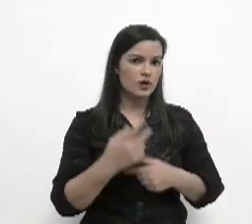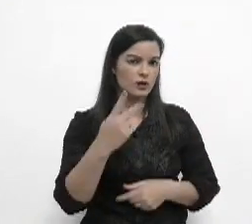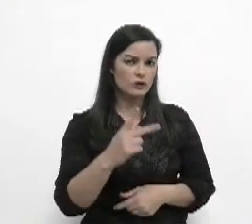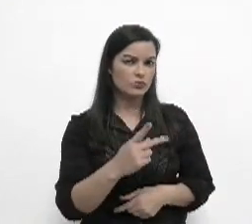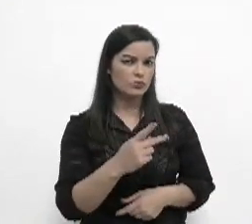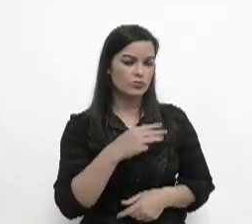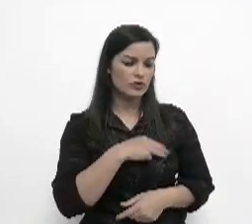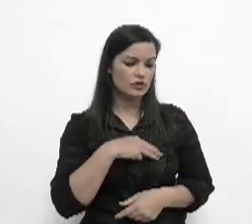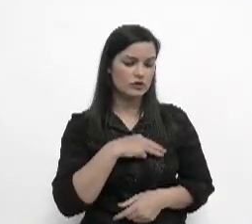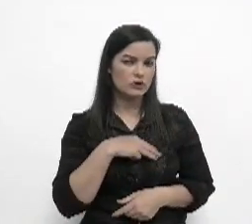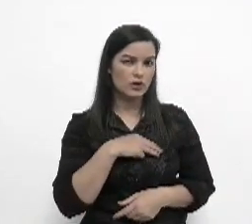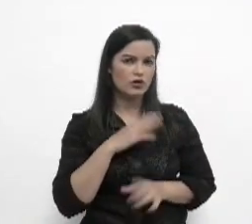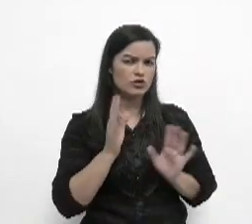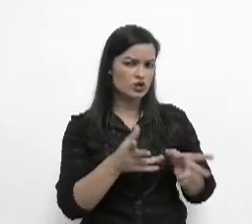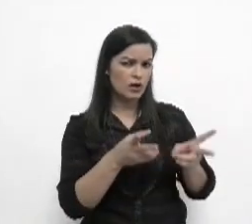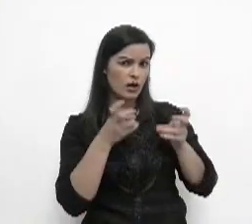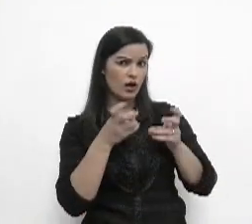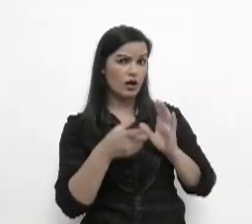percepção em sua vida?